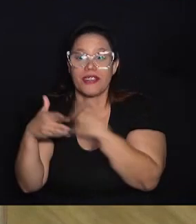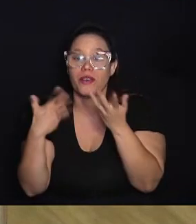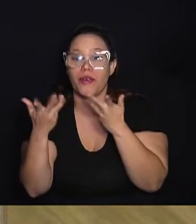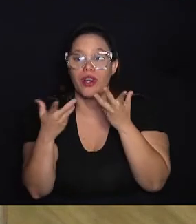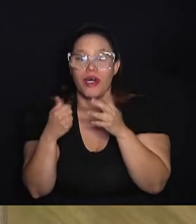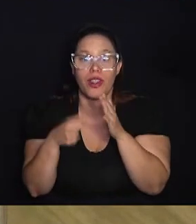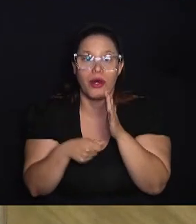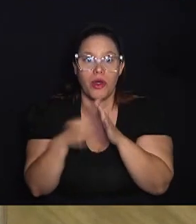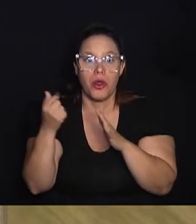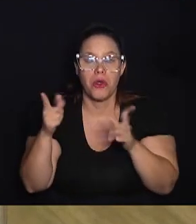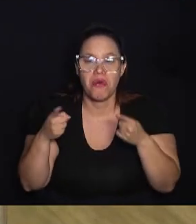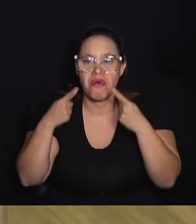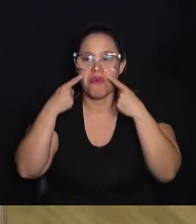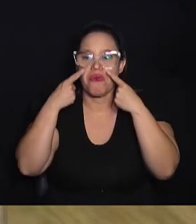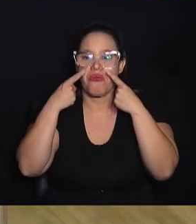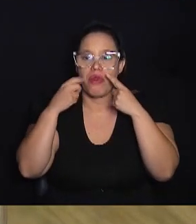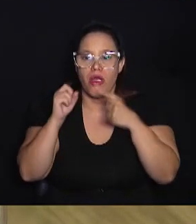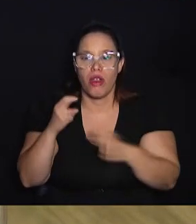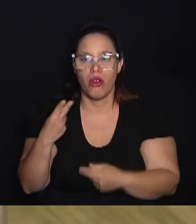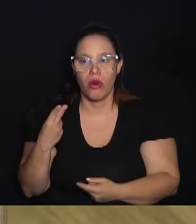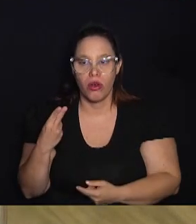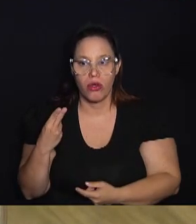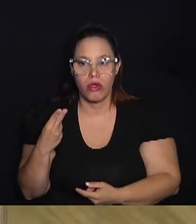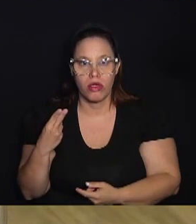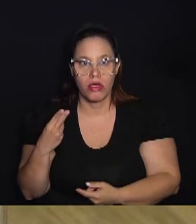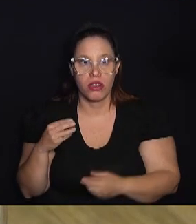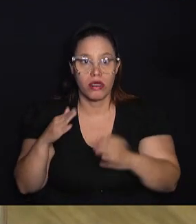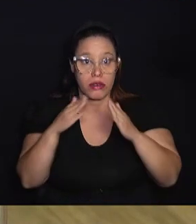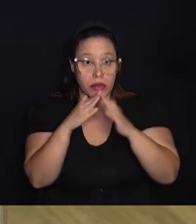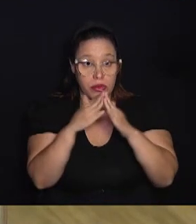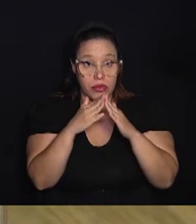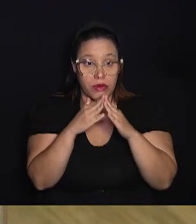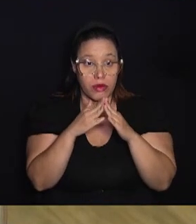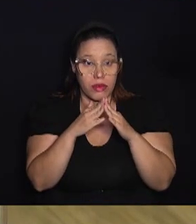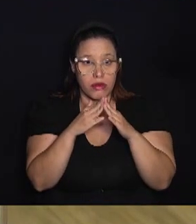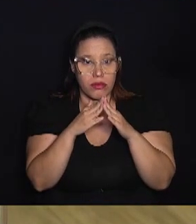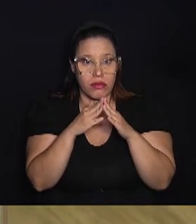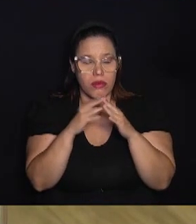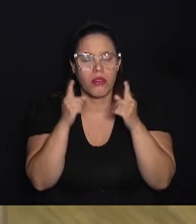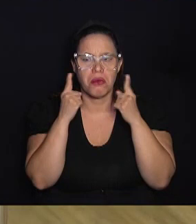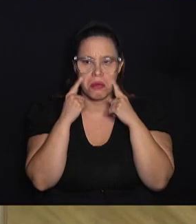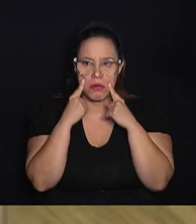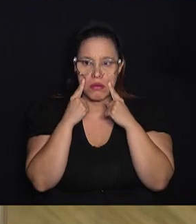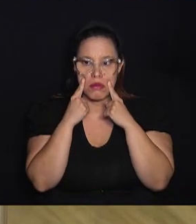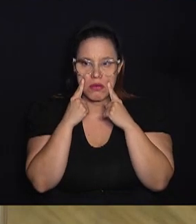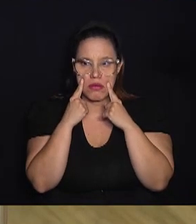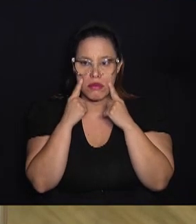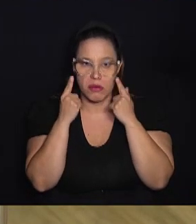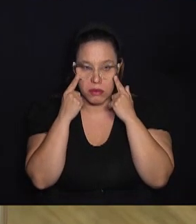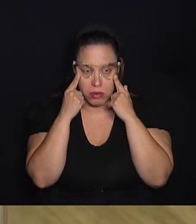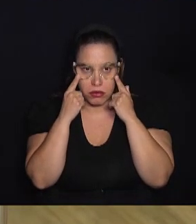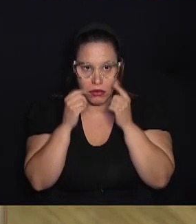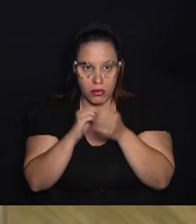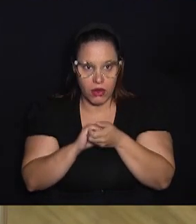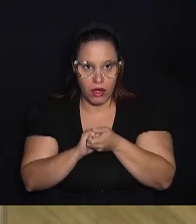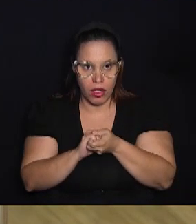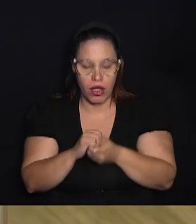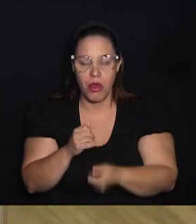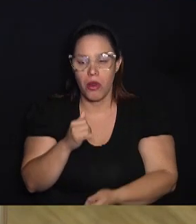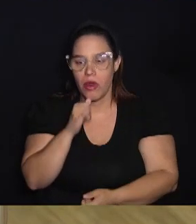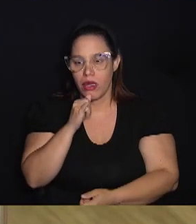ou uma respiração ou alguma coisa só PR para que as pessoas que estejam em casa elas possam ver que é algo assim no exemplo da